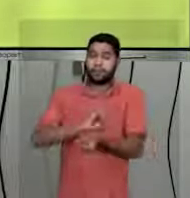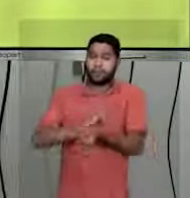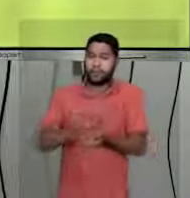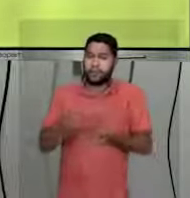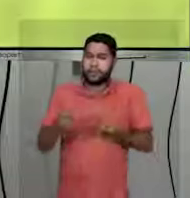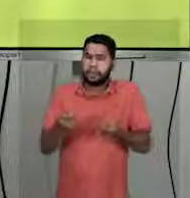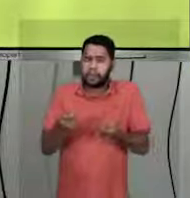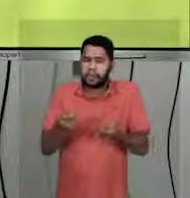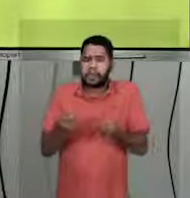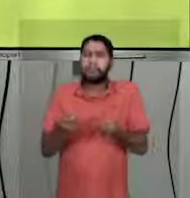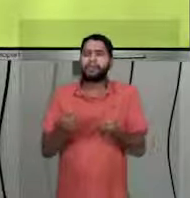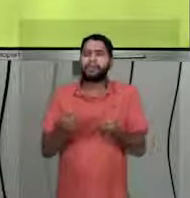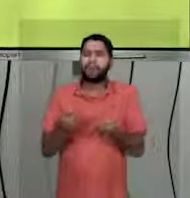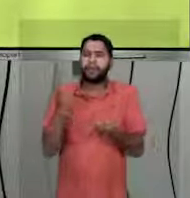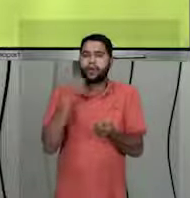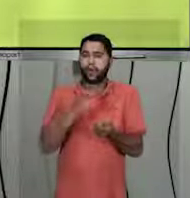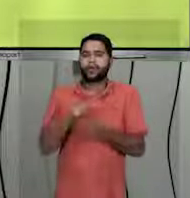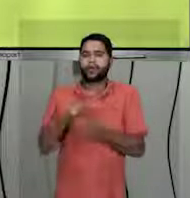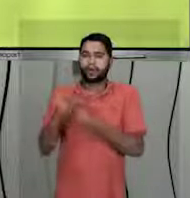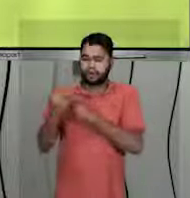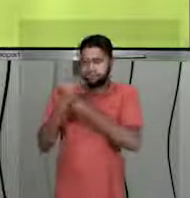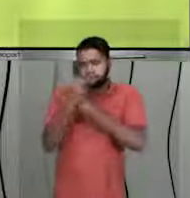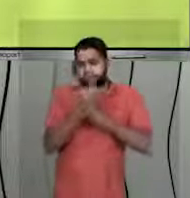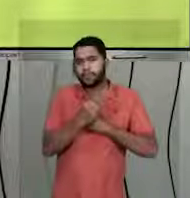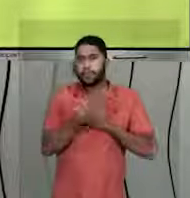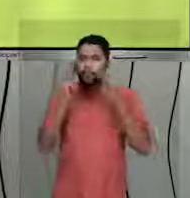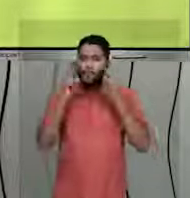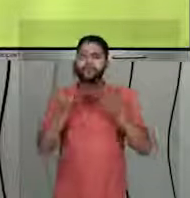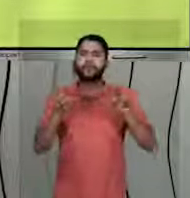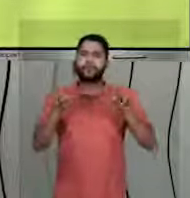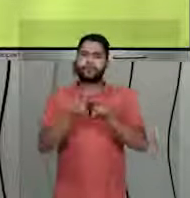controlado, né, ela vai estar cuidando aí da visão, sim.